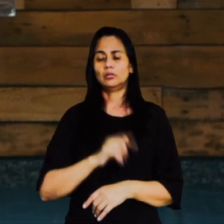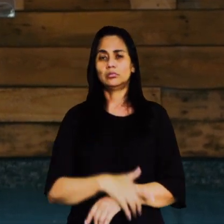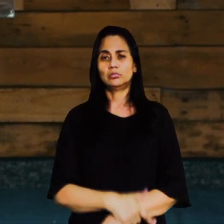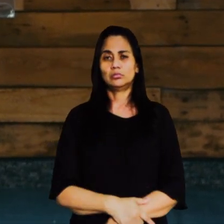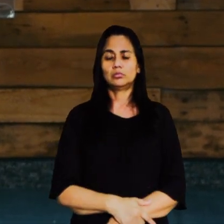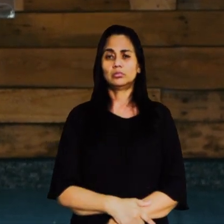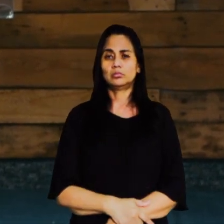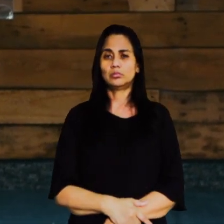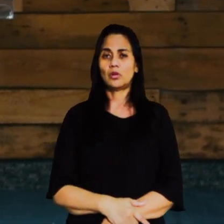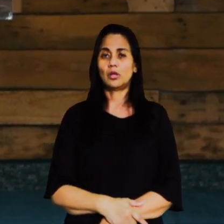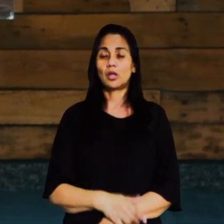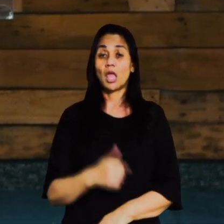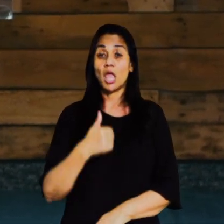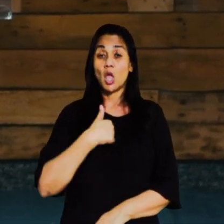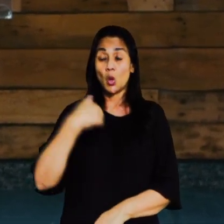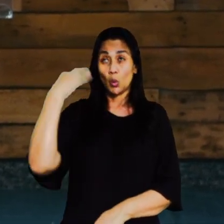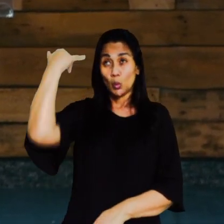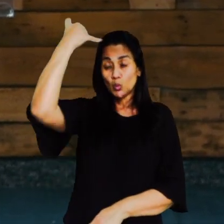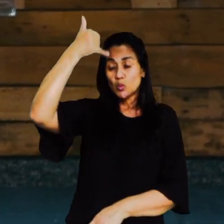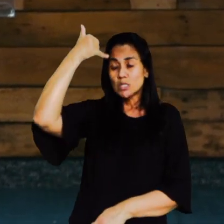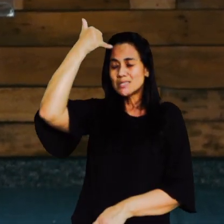Eu tenho unção, eu tenho chamada.